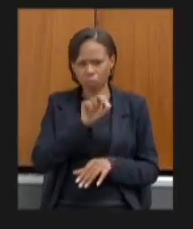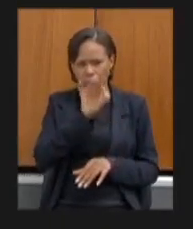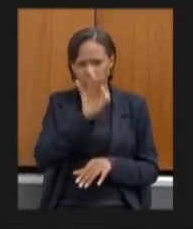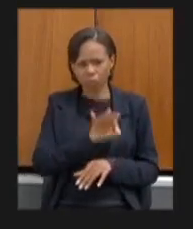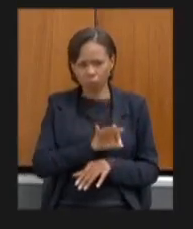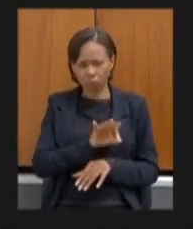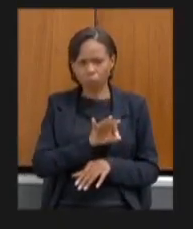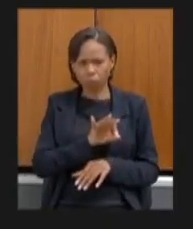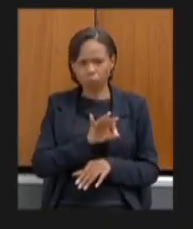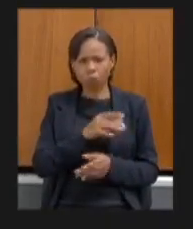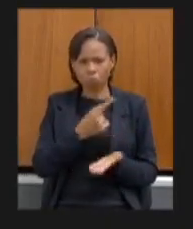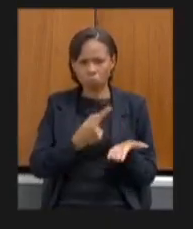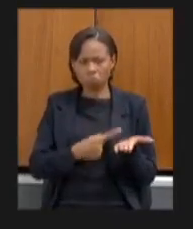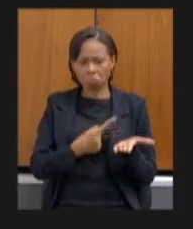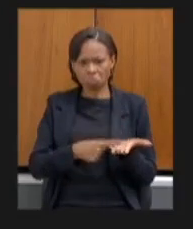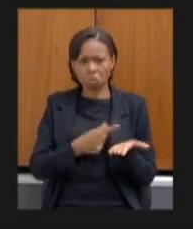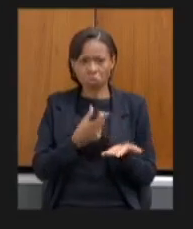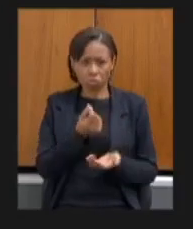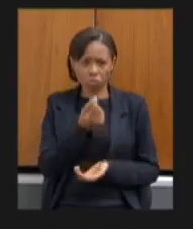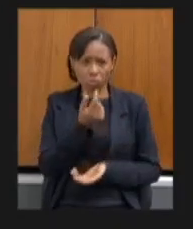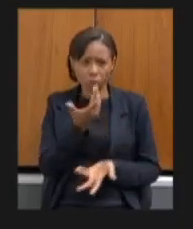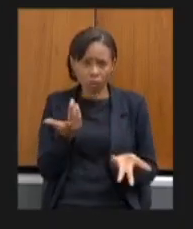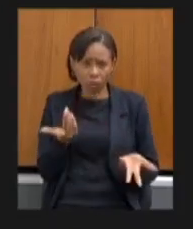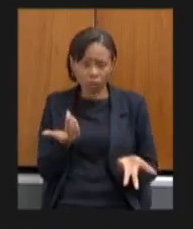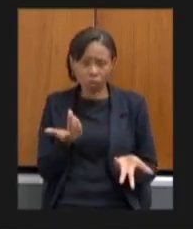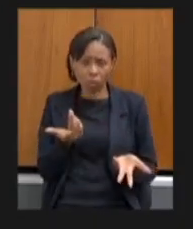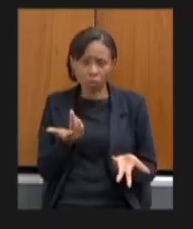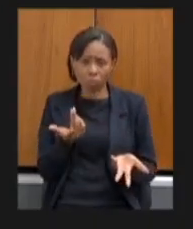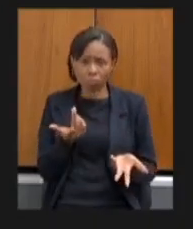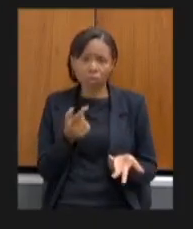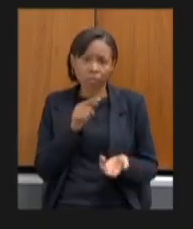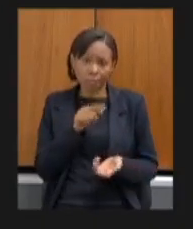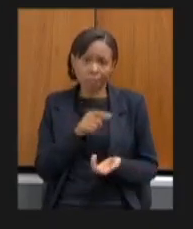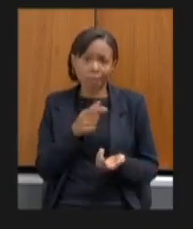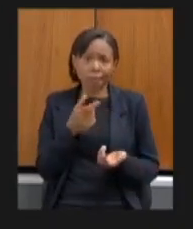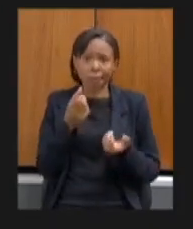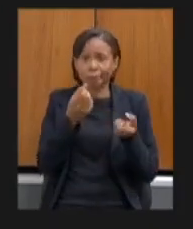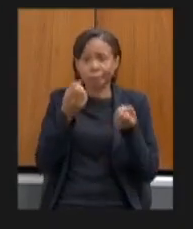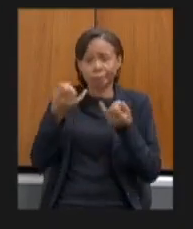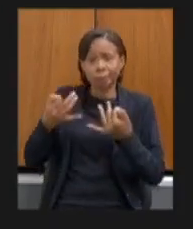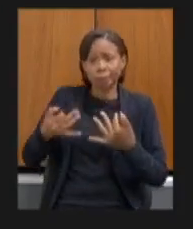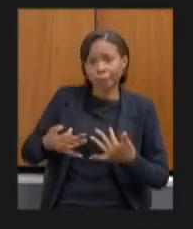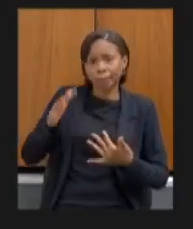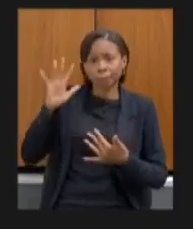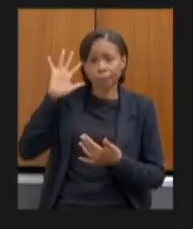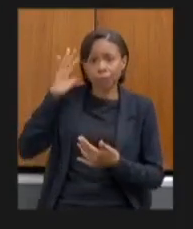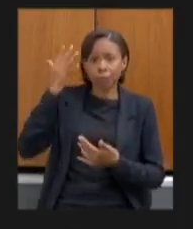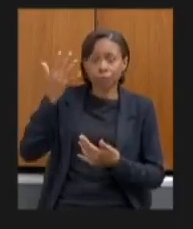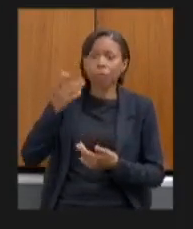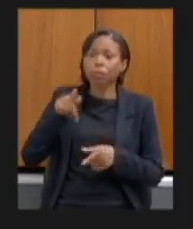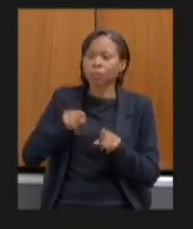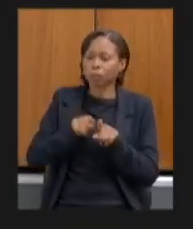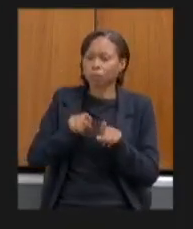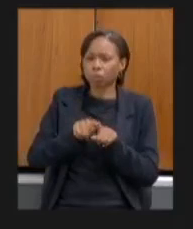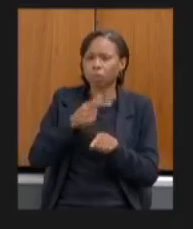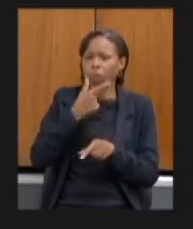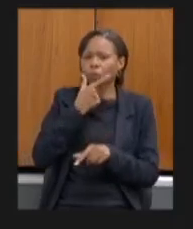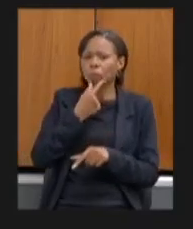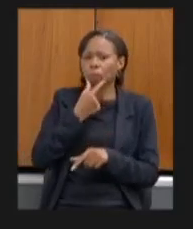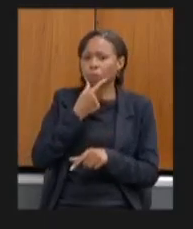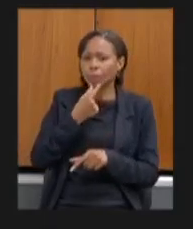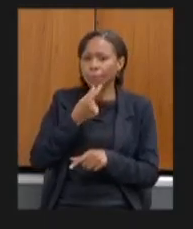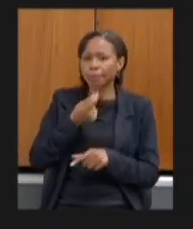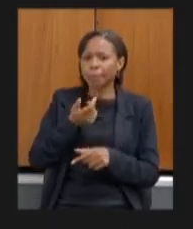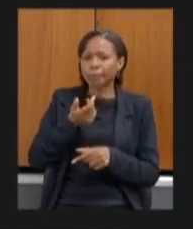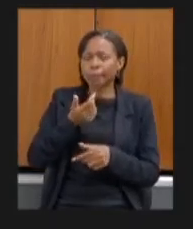valor, independente disso, ela serve como justificativa para resolver, inclusive o secretário da Fazenda que esteve na Assembleia Fiscaliza